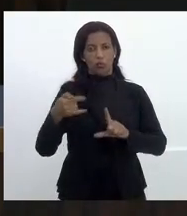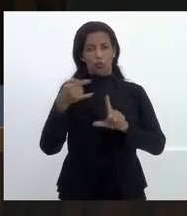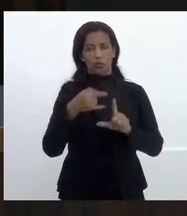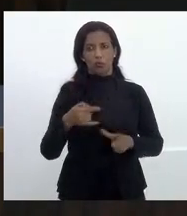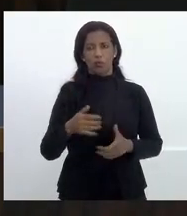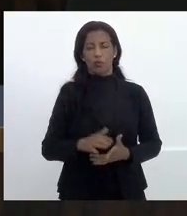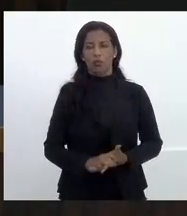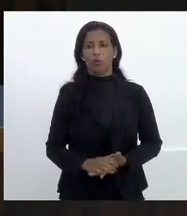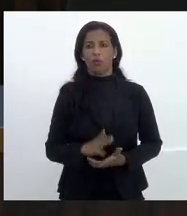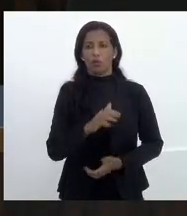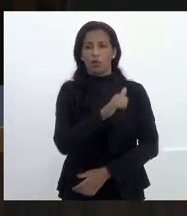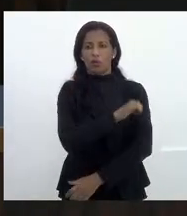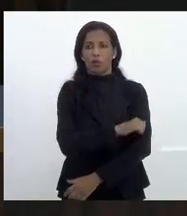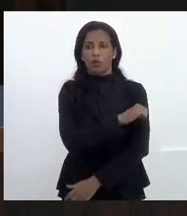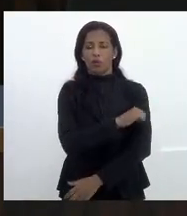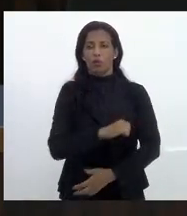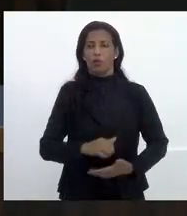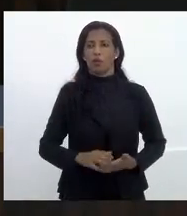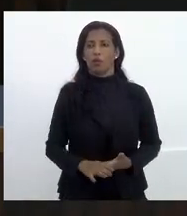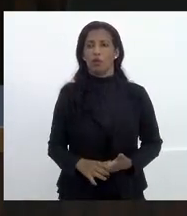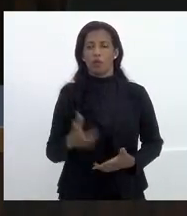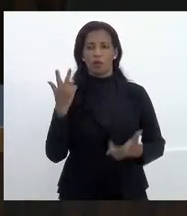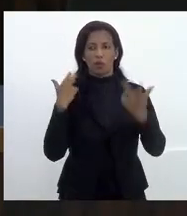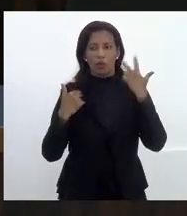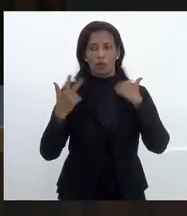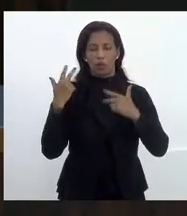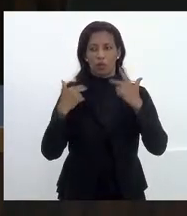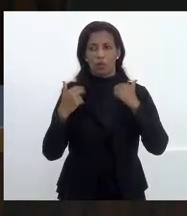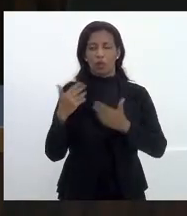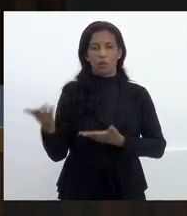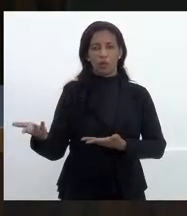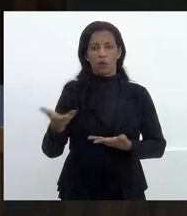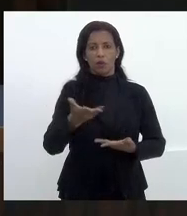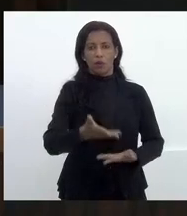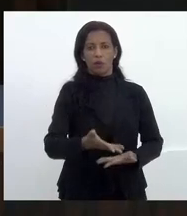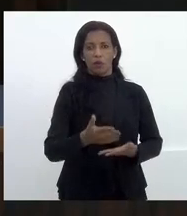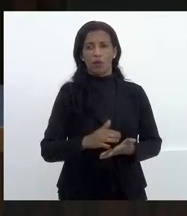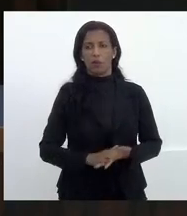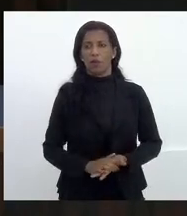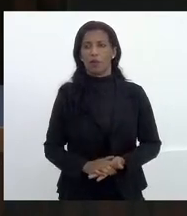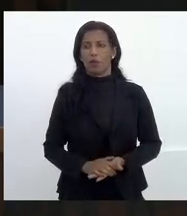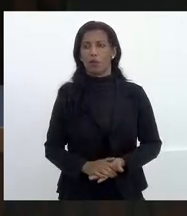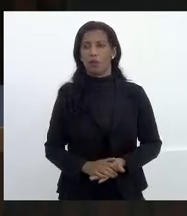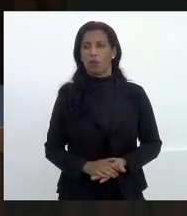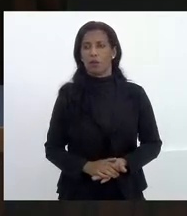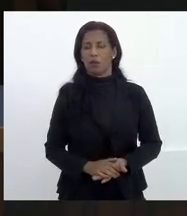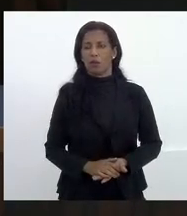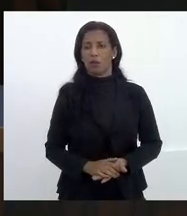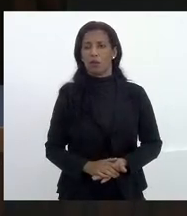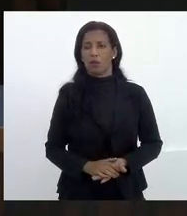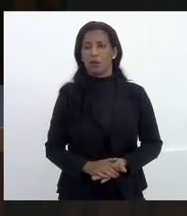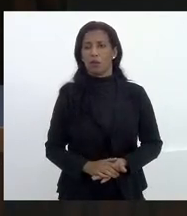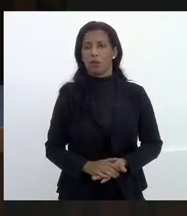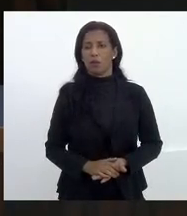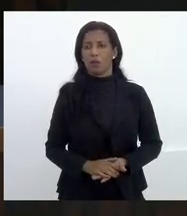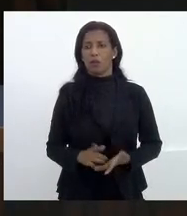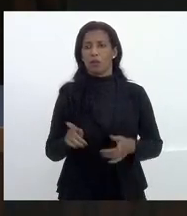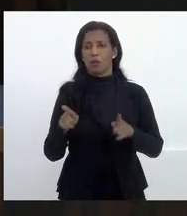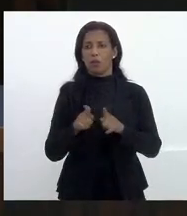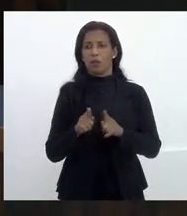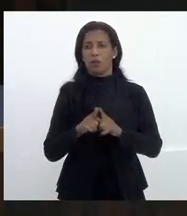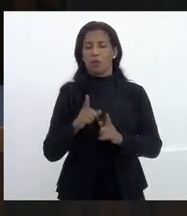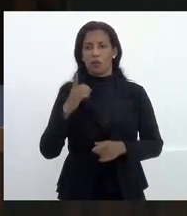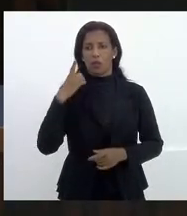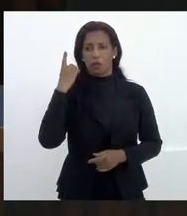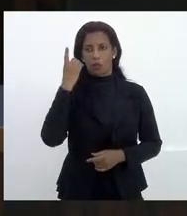Souza deputada enfermeira Rejane Deputado Marcelo cabeleireiro passar a palavra do secretário sério ele ano e escrito o